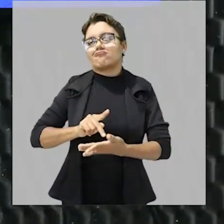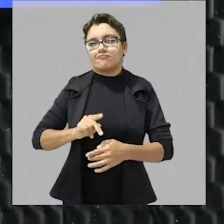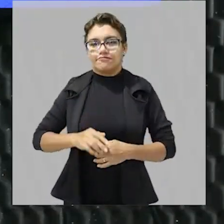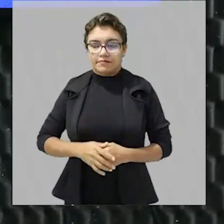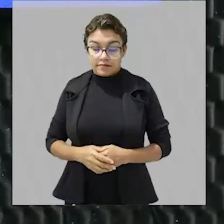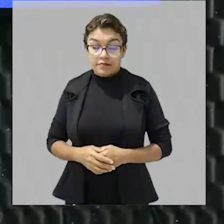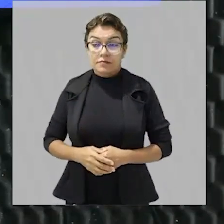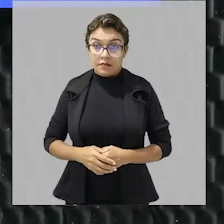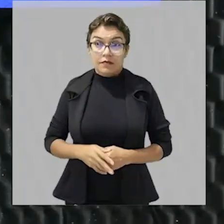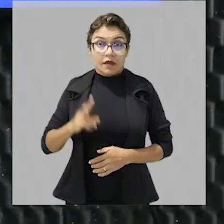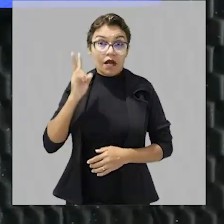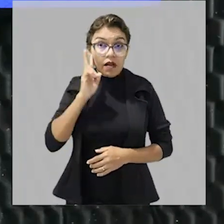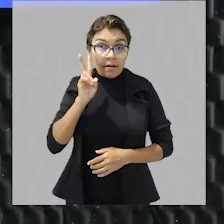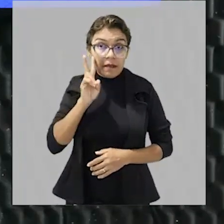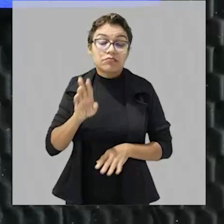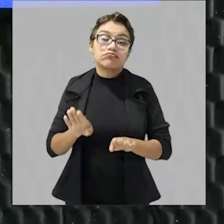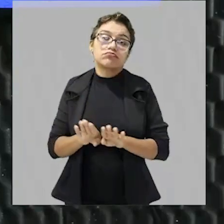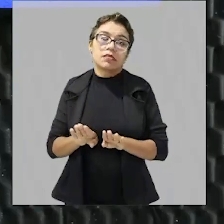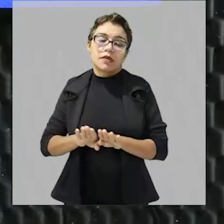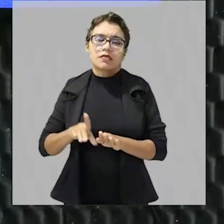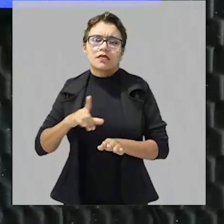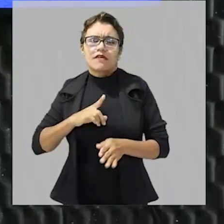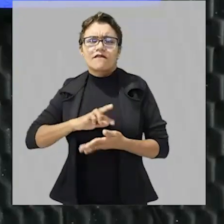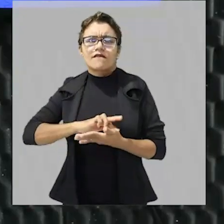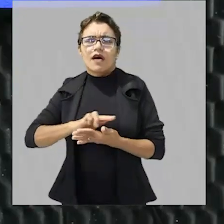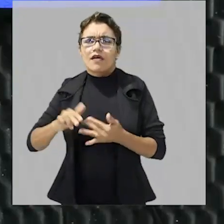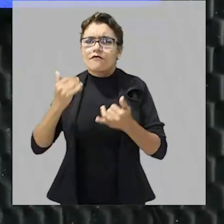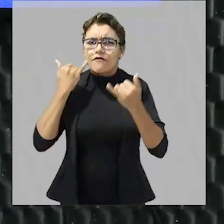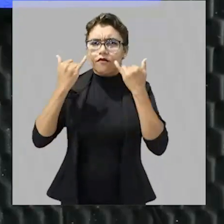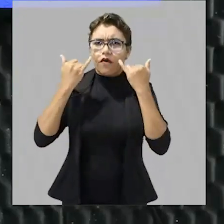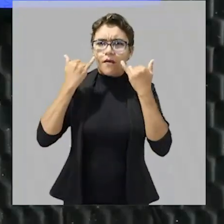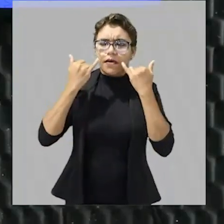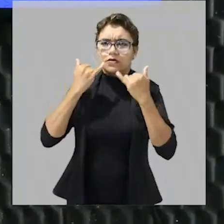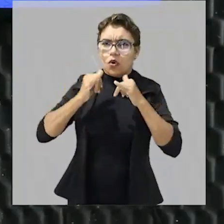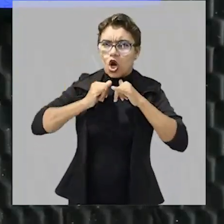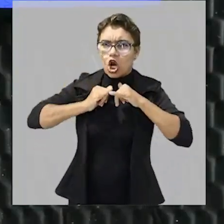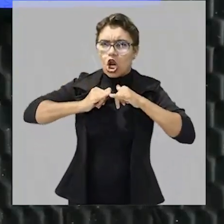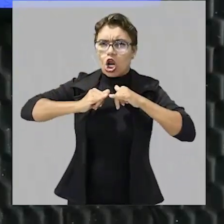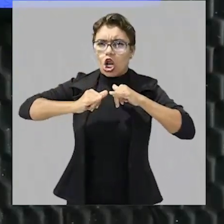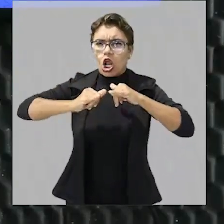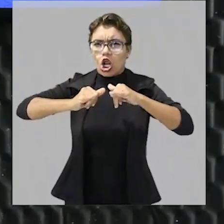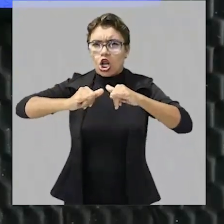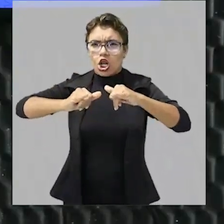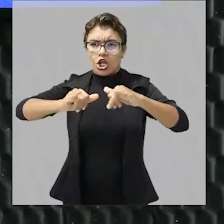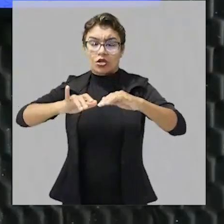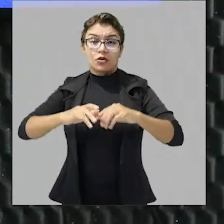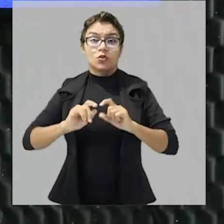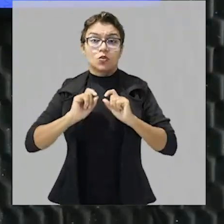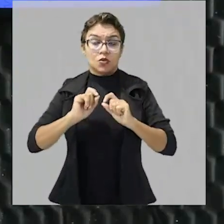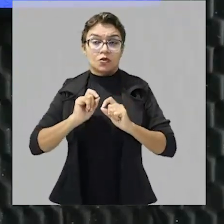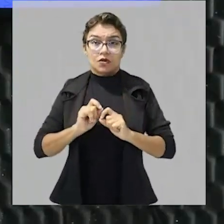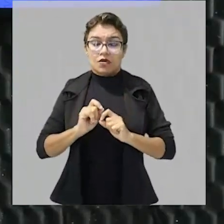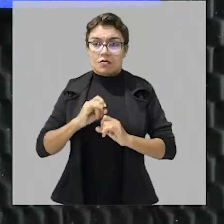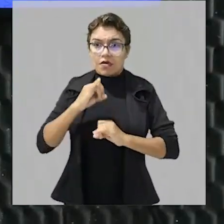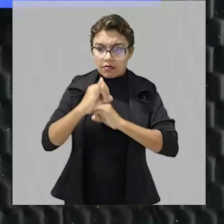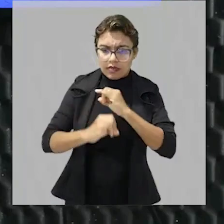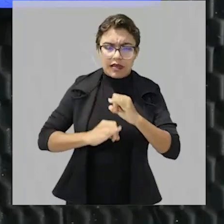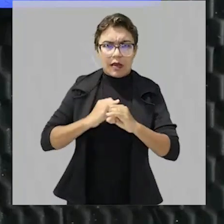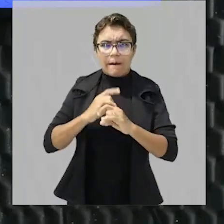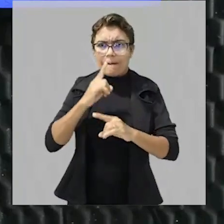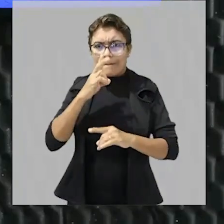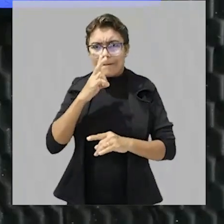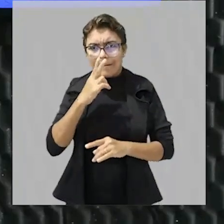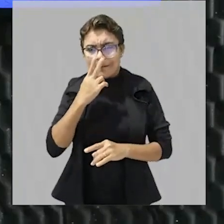tem veracidade. E aí é o que a gente precisa fundamentar. Então, toda essa notícia aí foi fundamentada numa